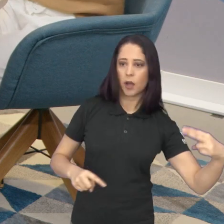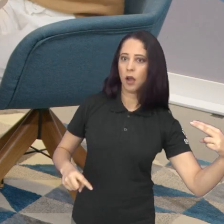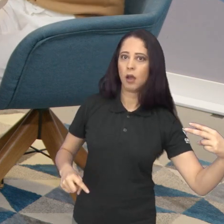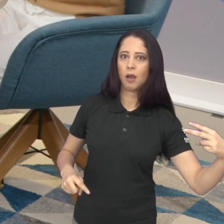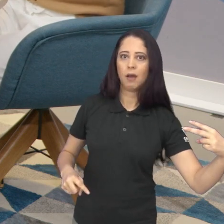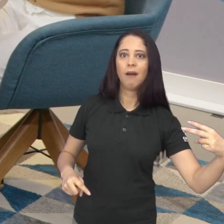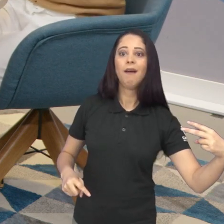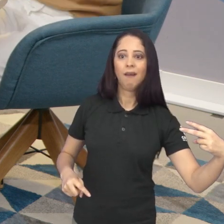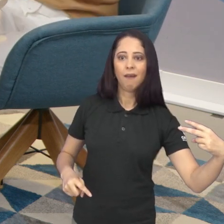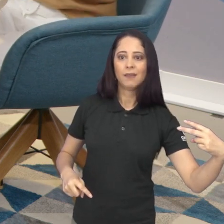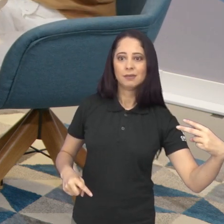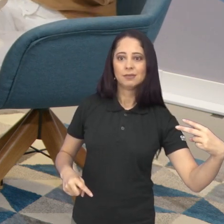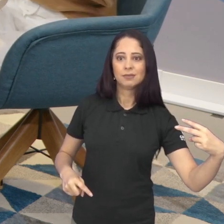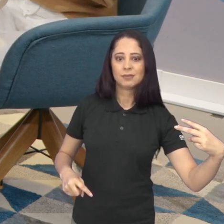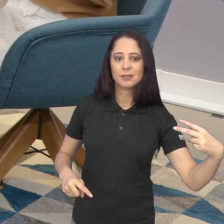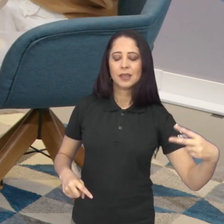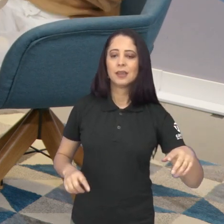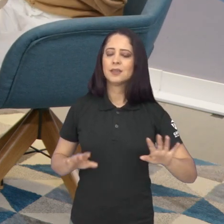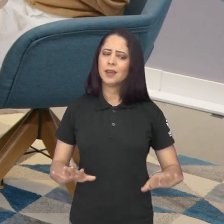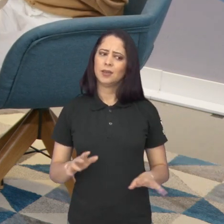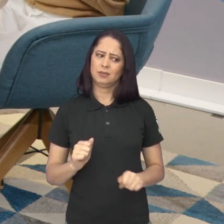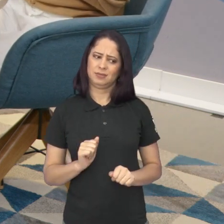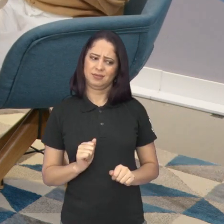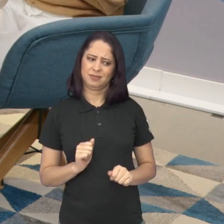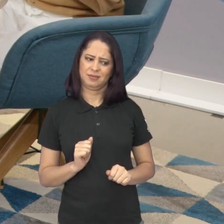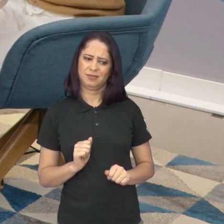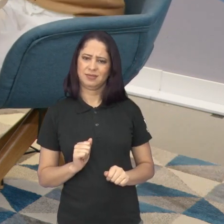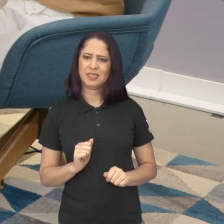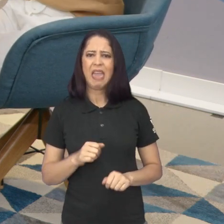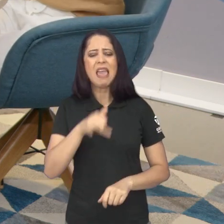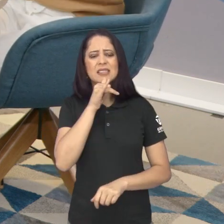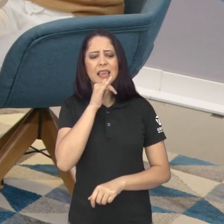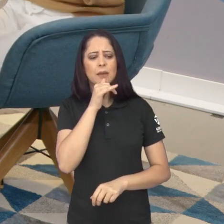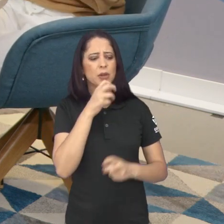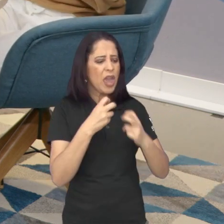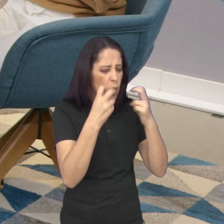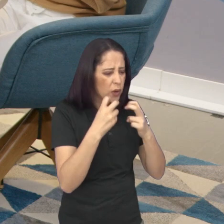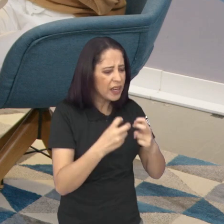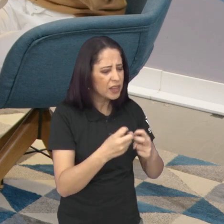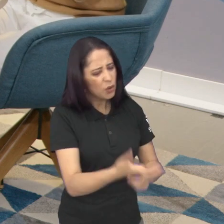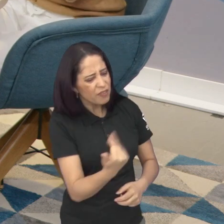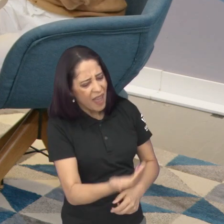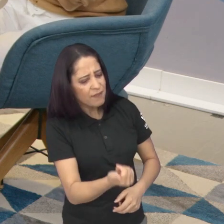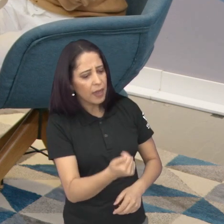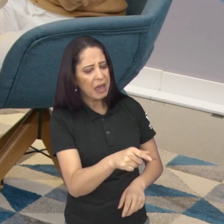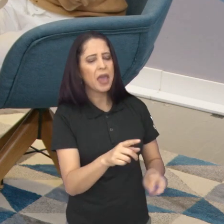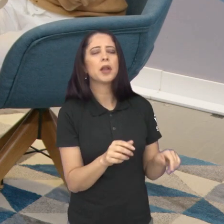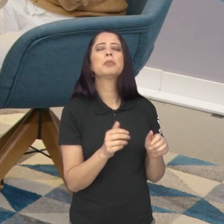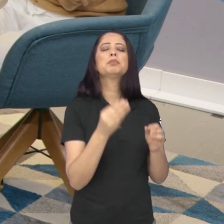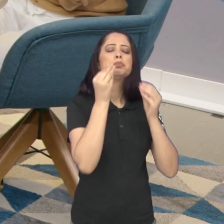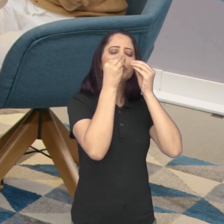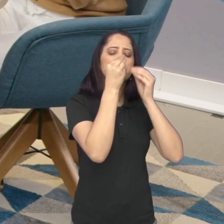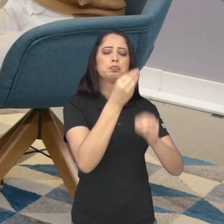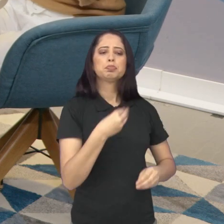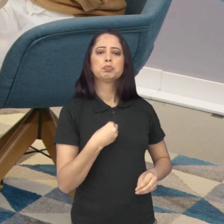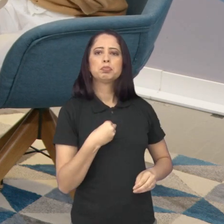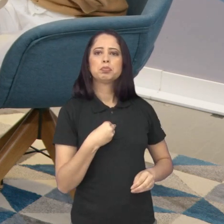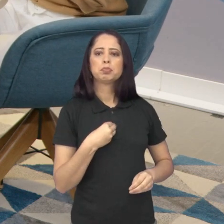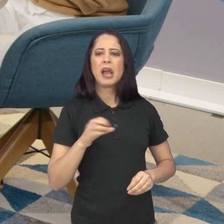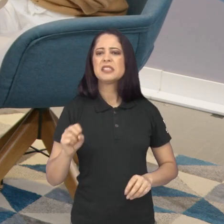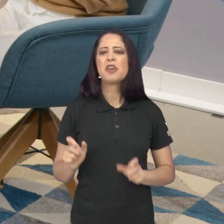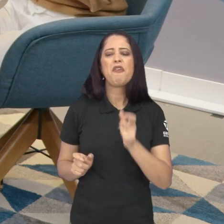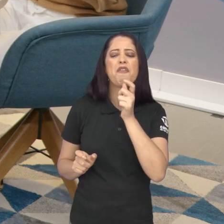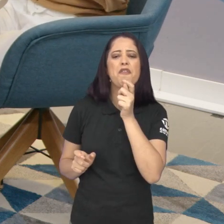e ele lá do outro lado, numa outra sala, ele já levantava e vinha. Falei, gente, quando eu grito o nome dele, ele não olha. Eu falei uma coisa que é do interesse dele, ele já